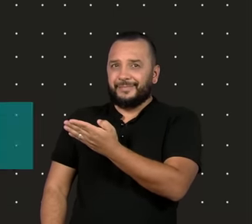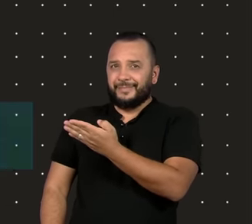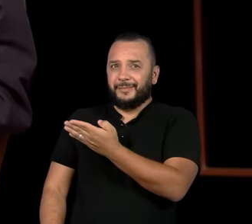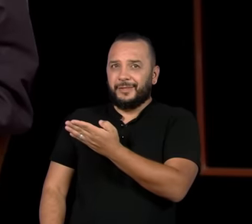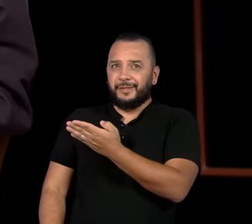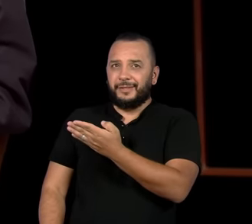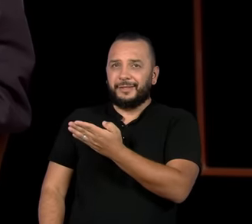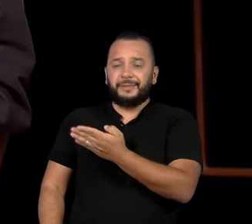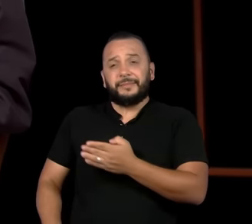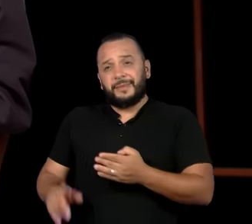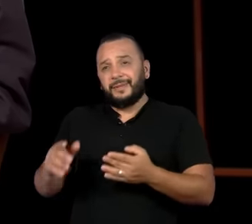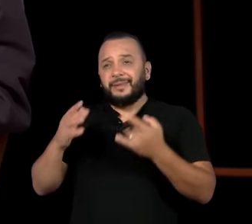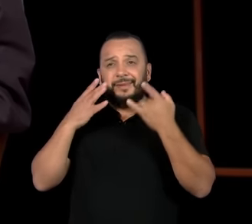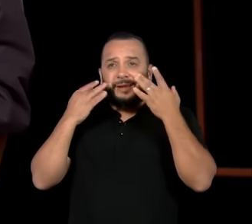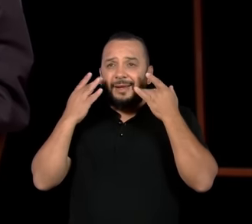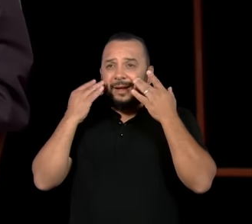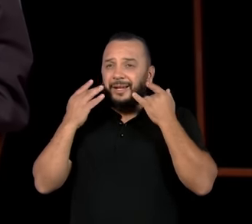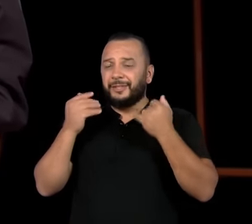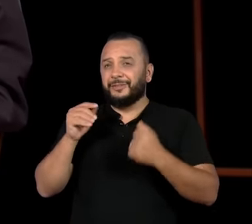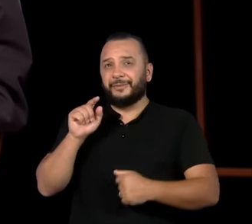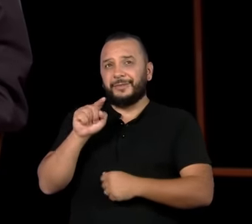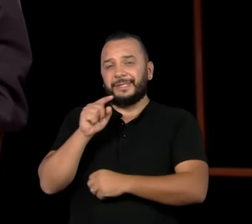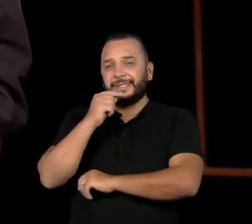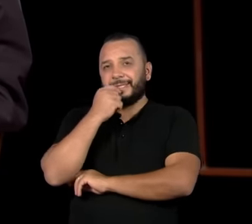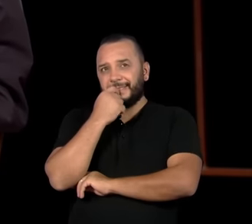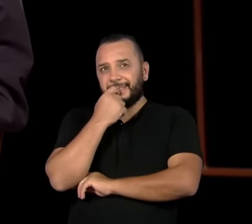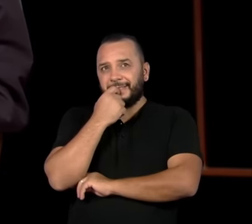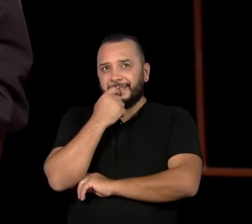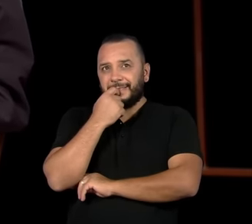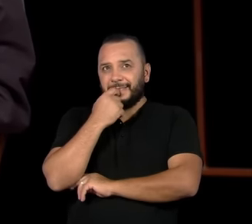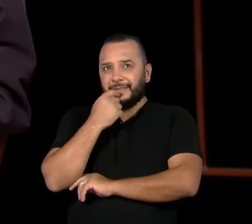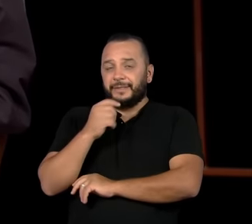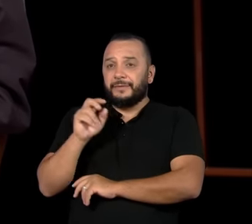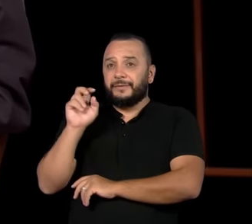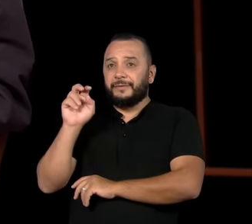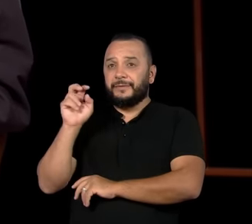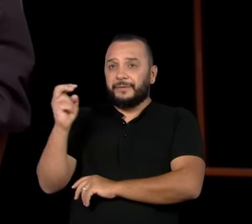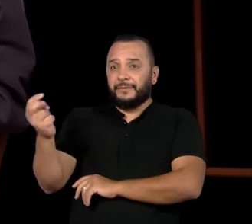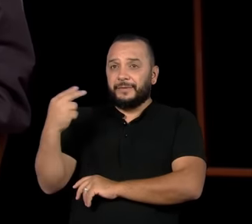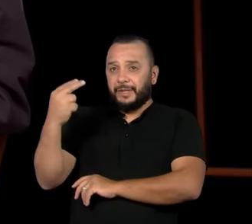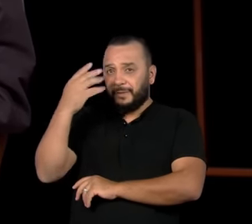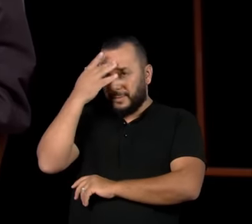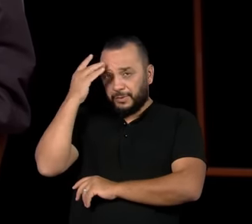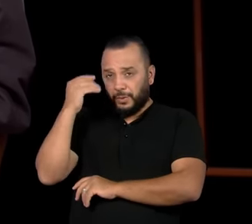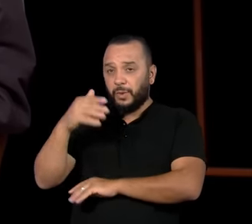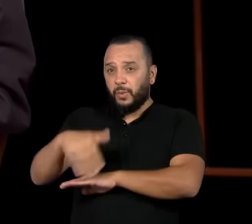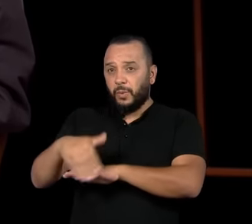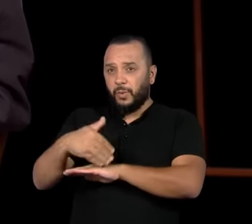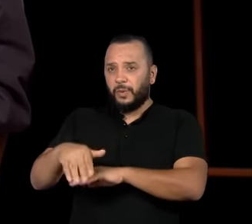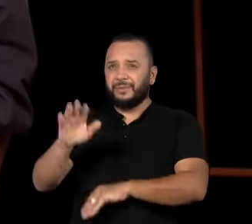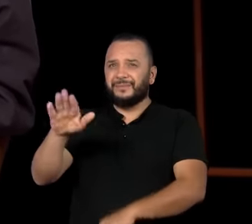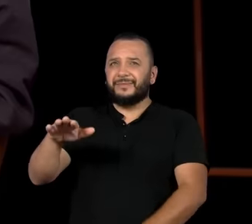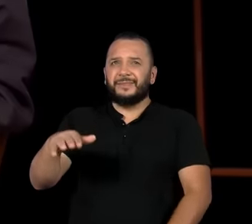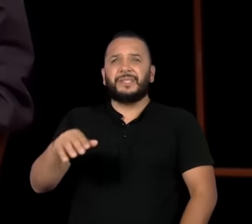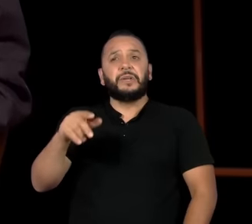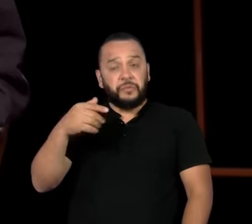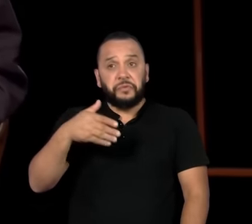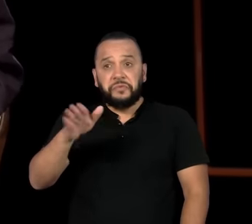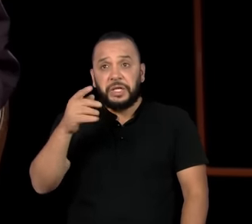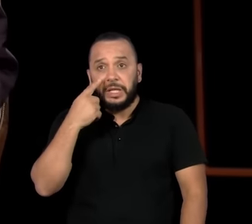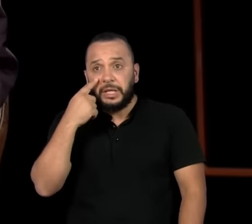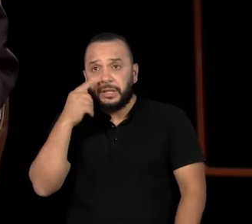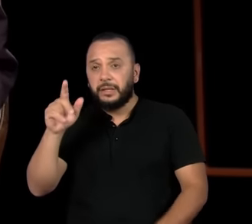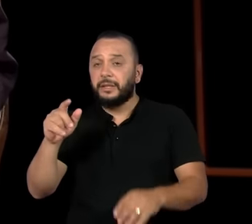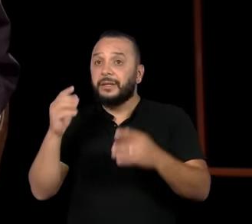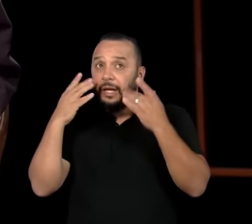É aquele tipo de peça que você faz e encontra alguém na rua depois. Encontrei um cara na rua, ele falou para mim assim: fui ver a sua